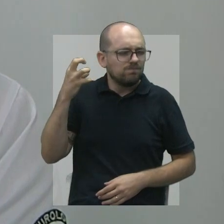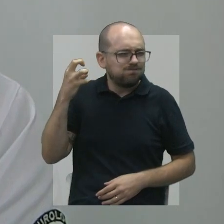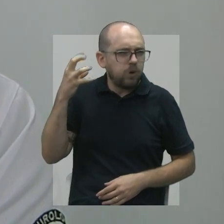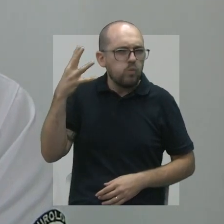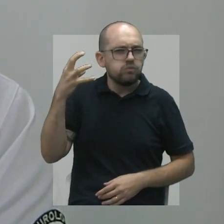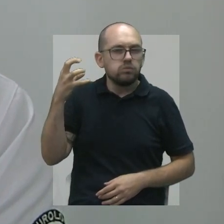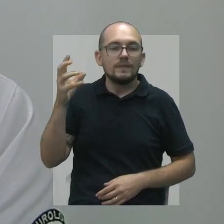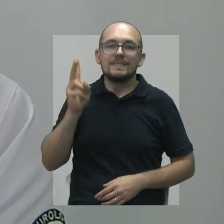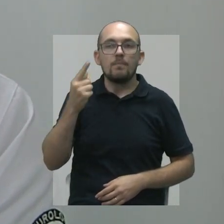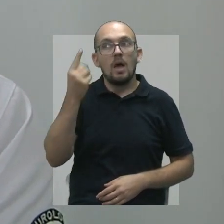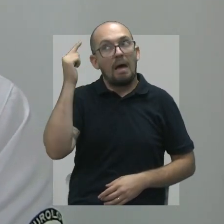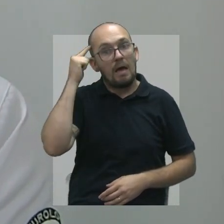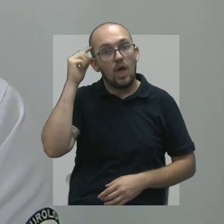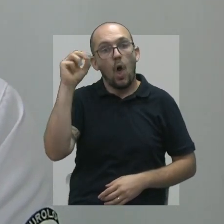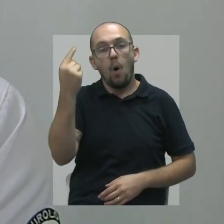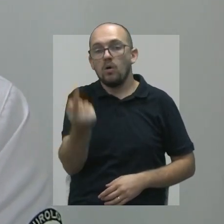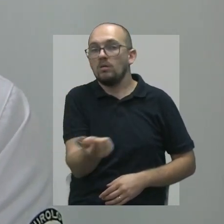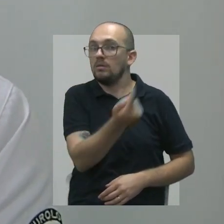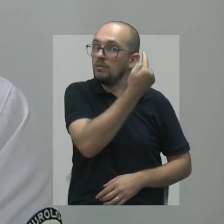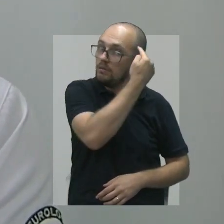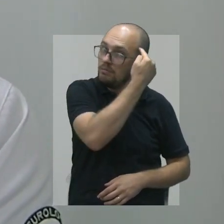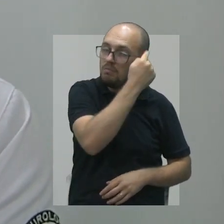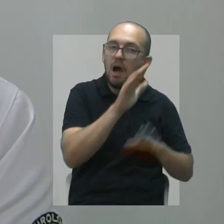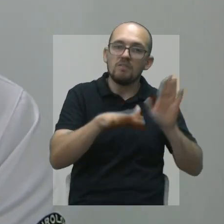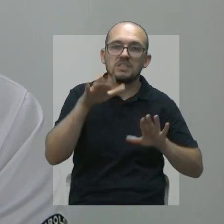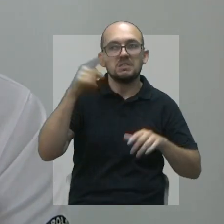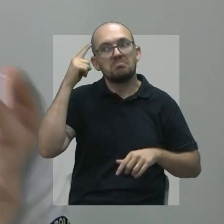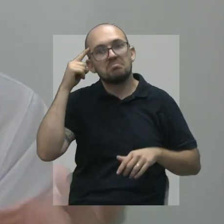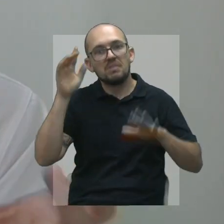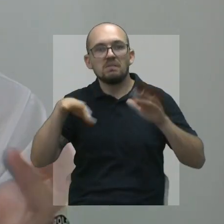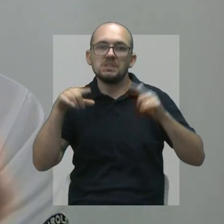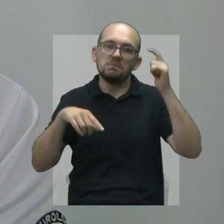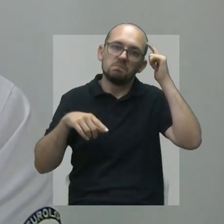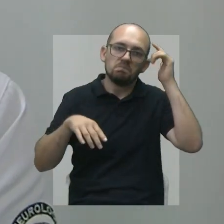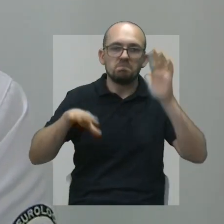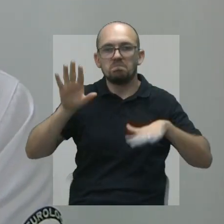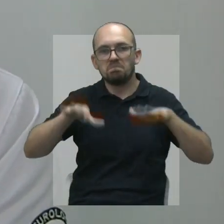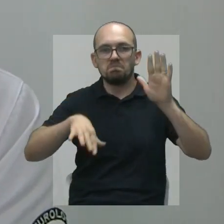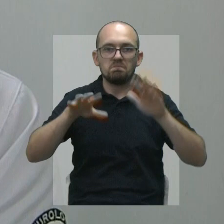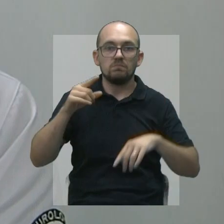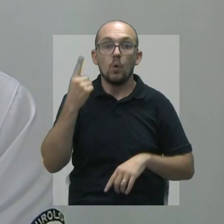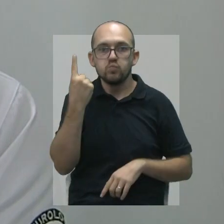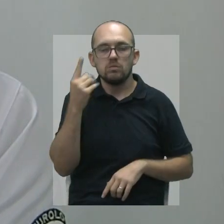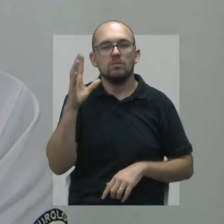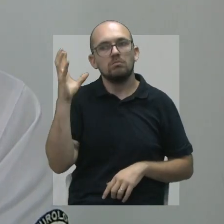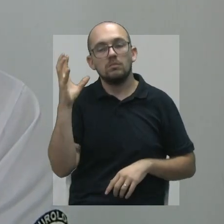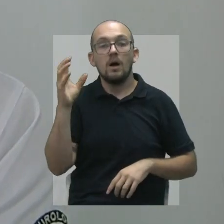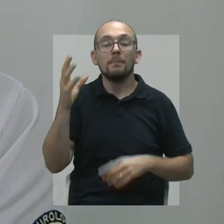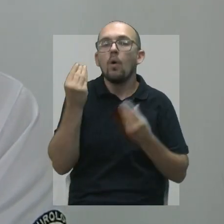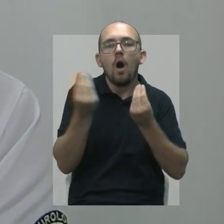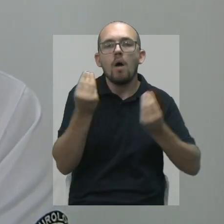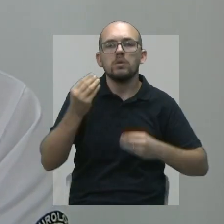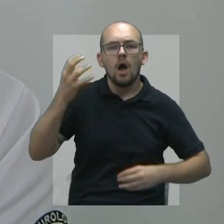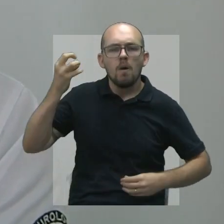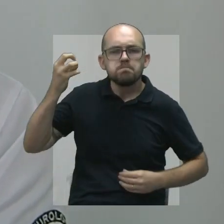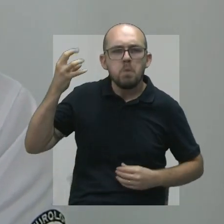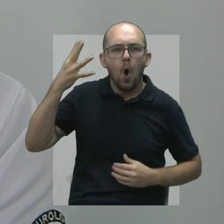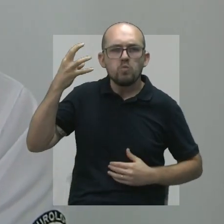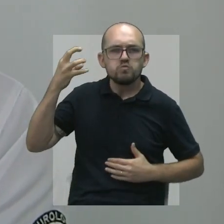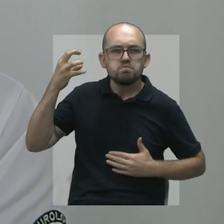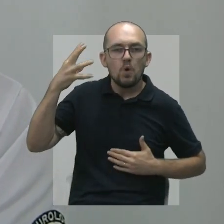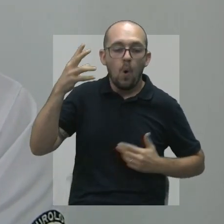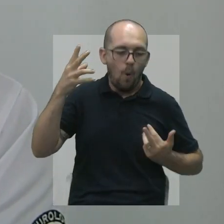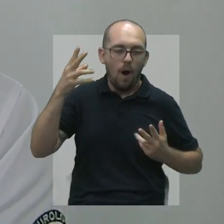ser unilateral, por vezes do lado direito, por vezes do lado esquerdo, pulsátil, a sensação de que o coração